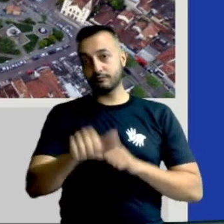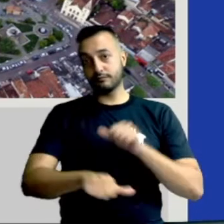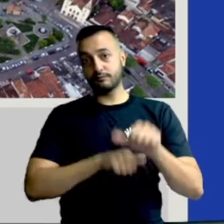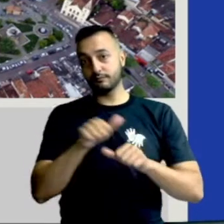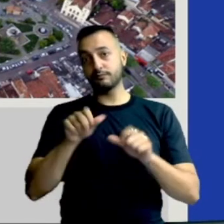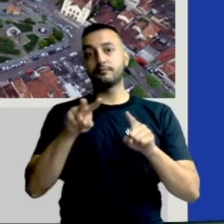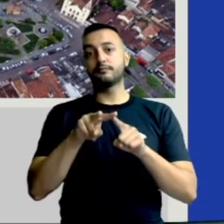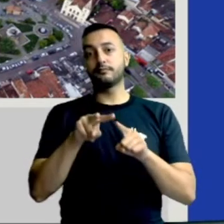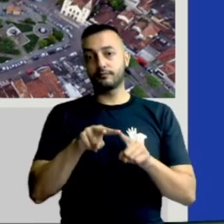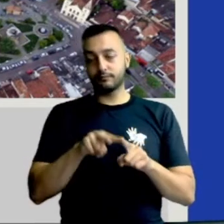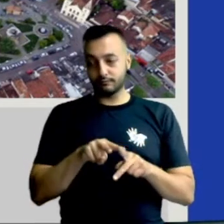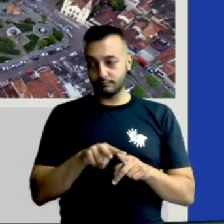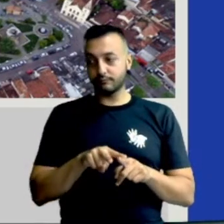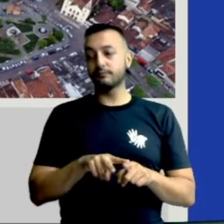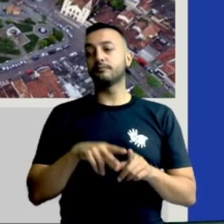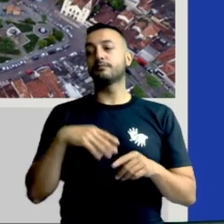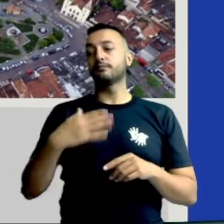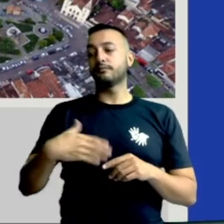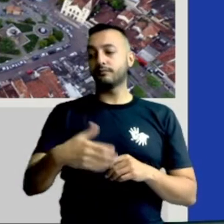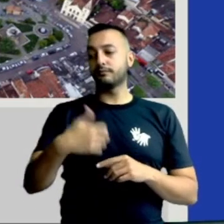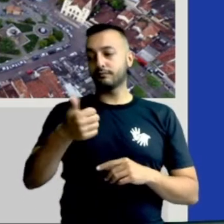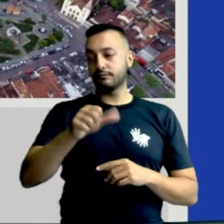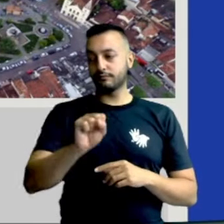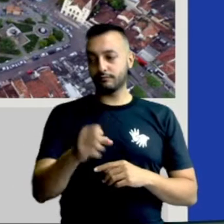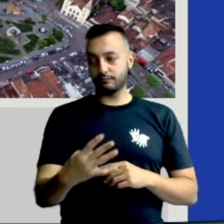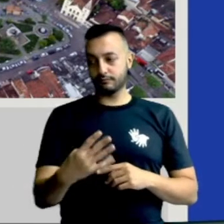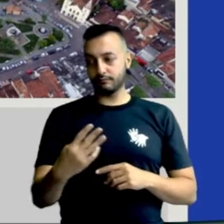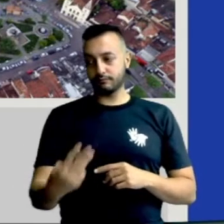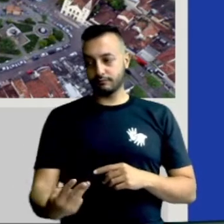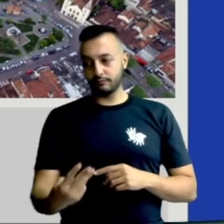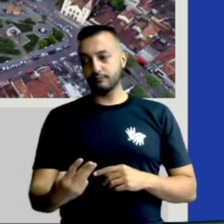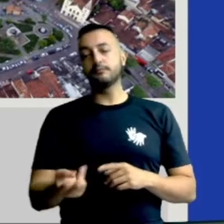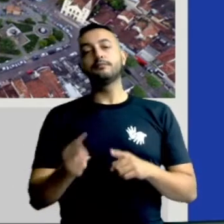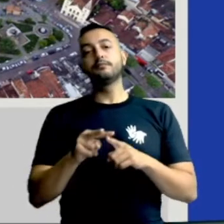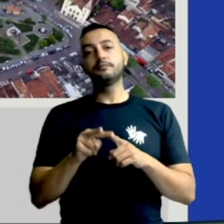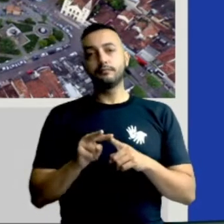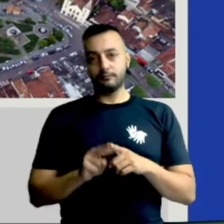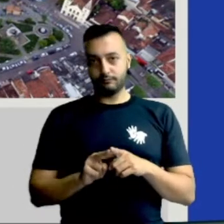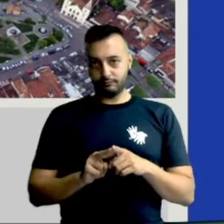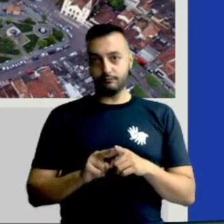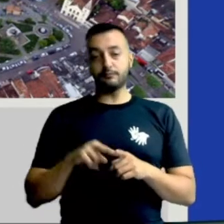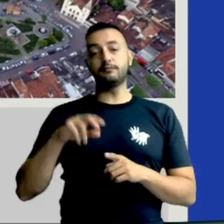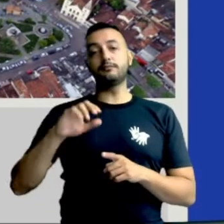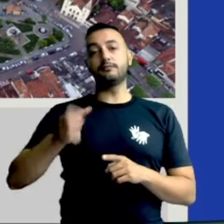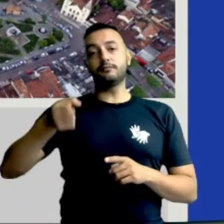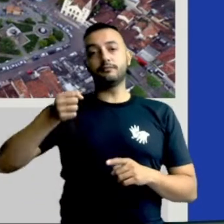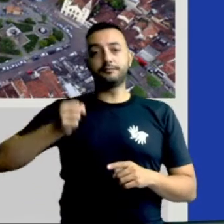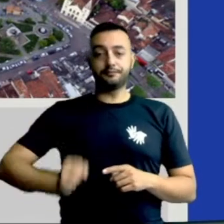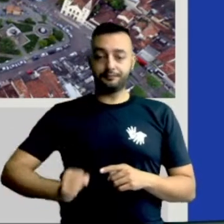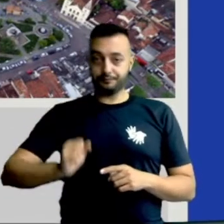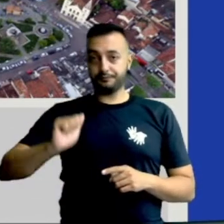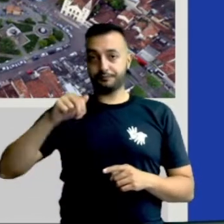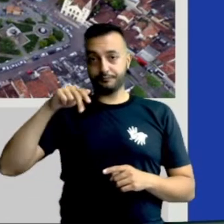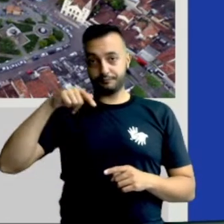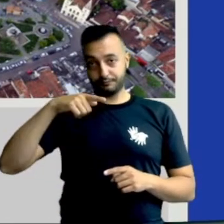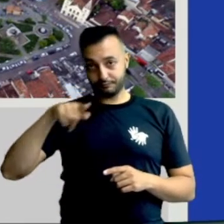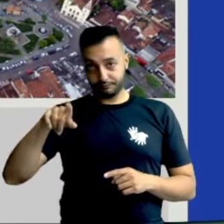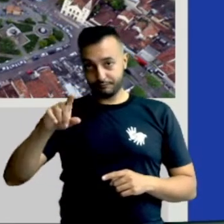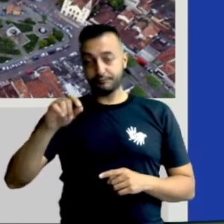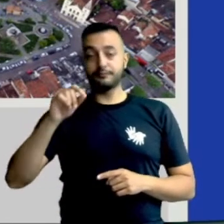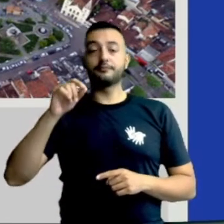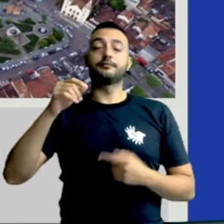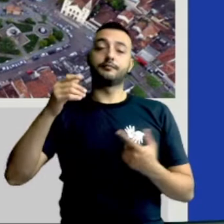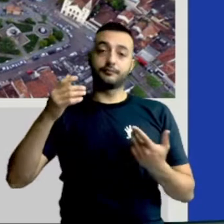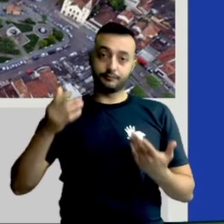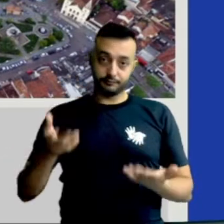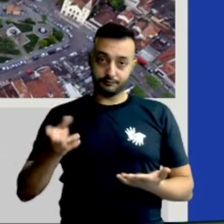vila e, em 1843, a vila de Santo Antão foi elevada à categoria de cidade,